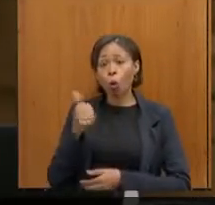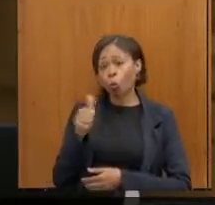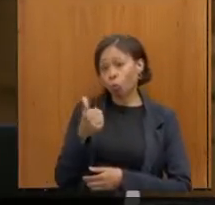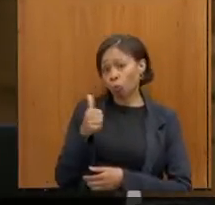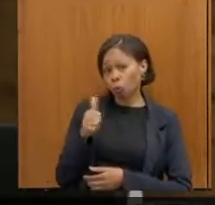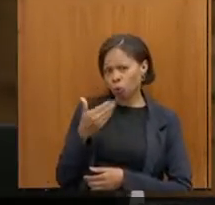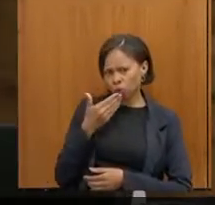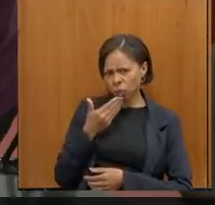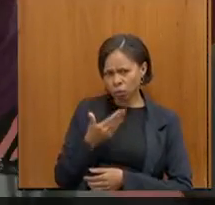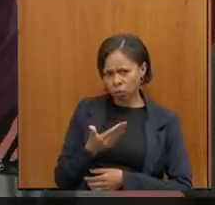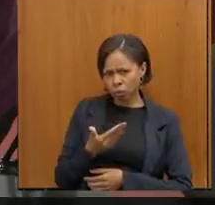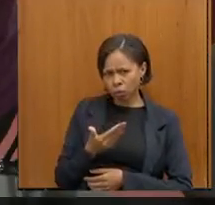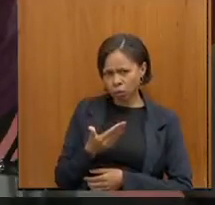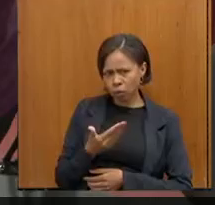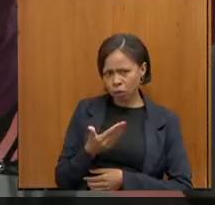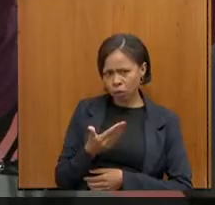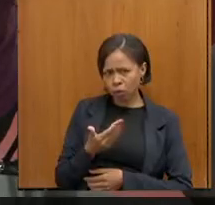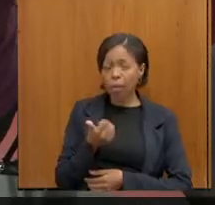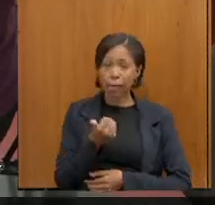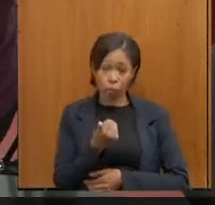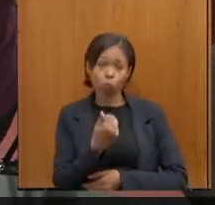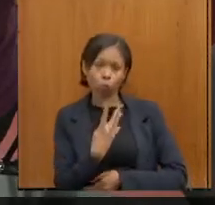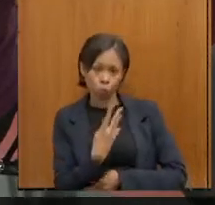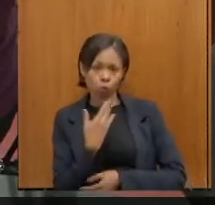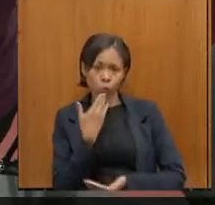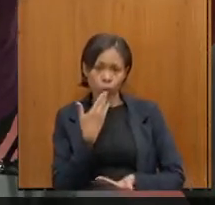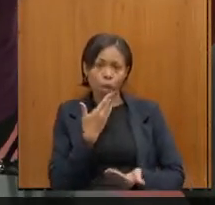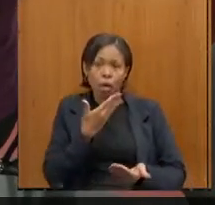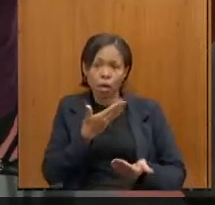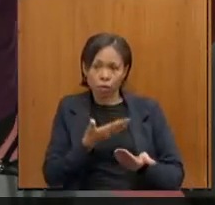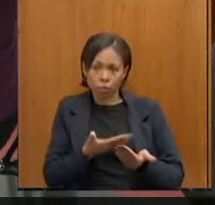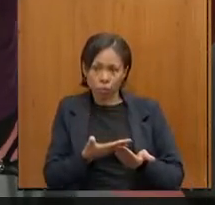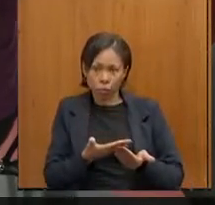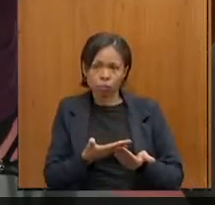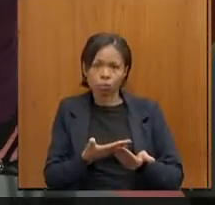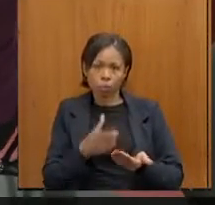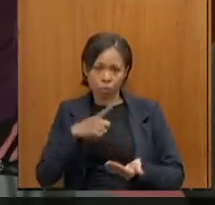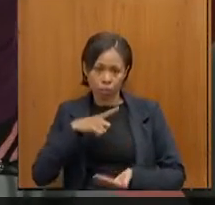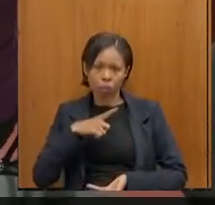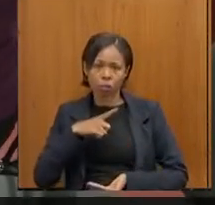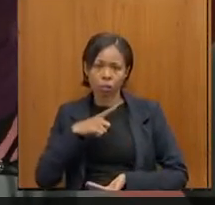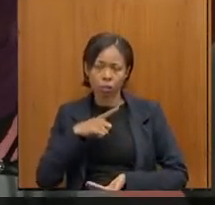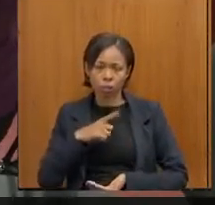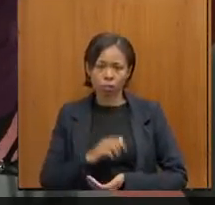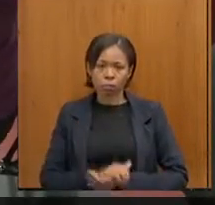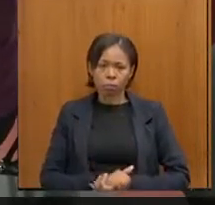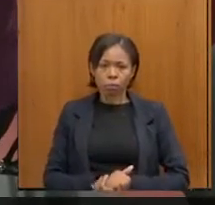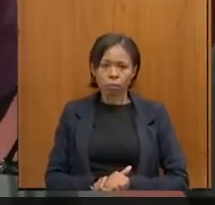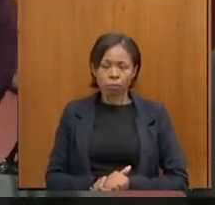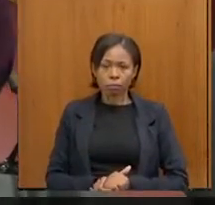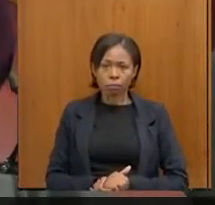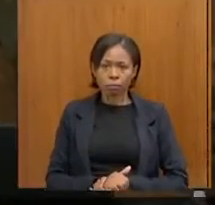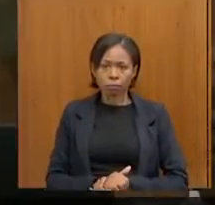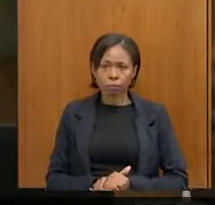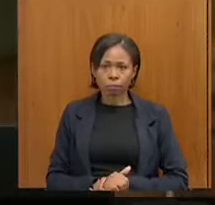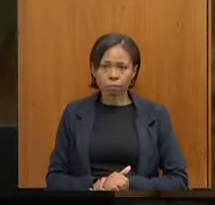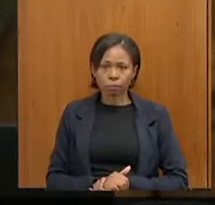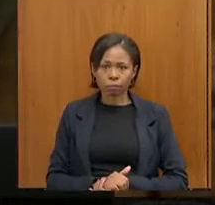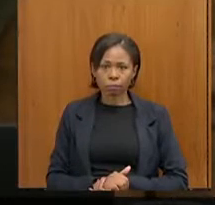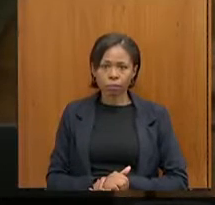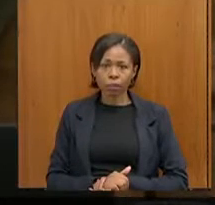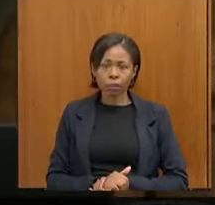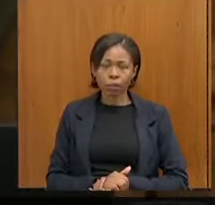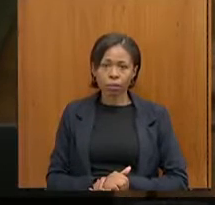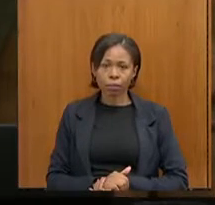11 requerimentos há 14 elementos que temos e isso para essas